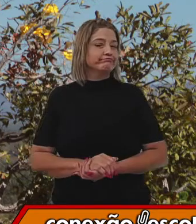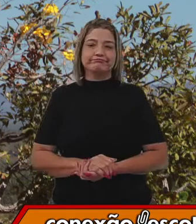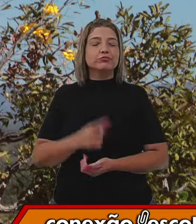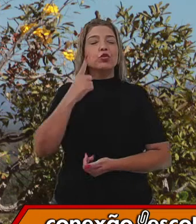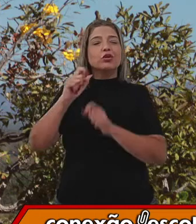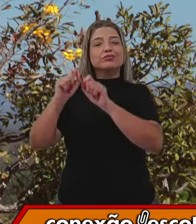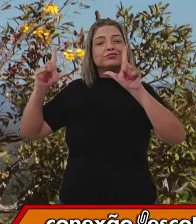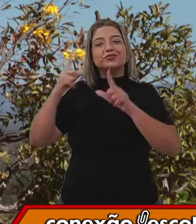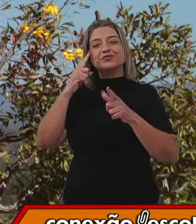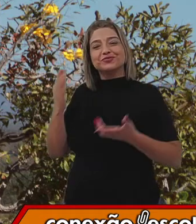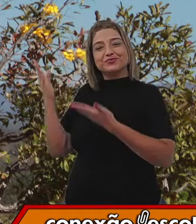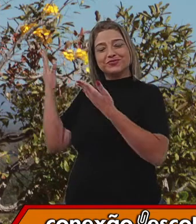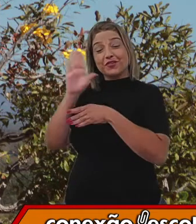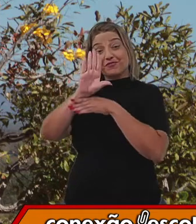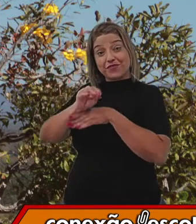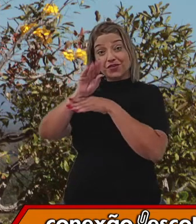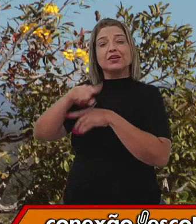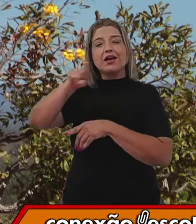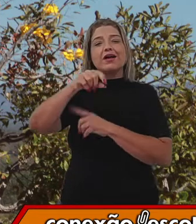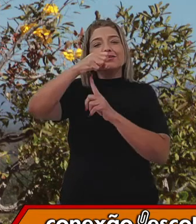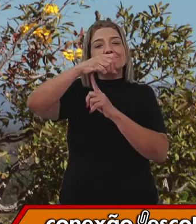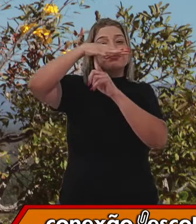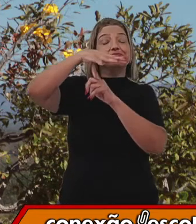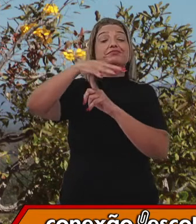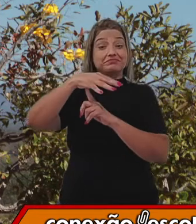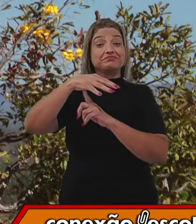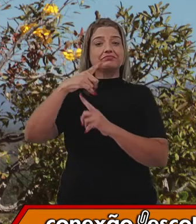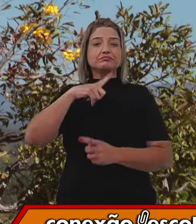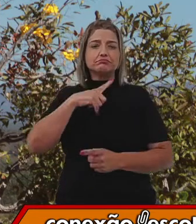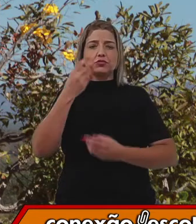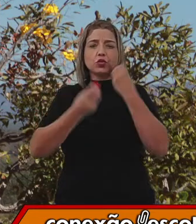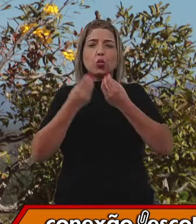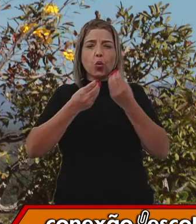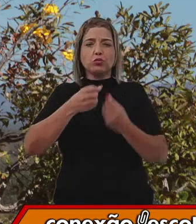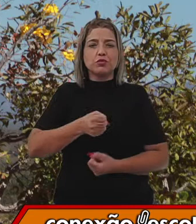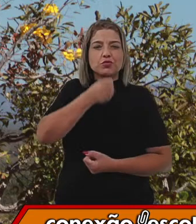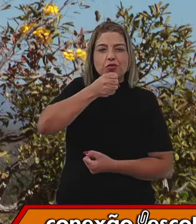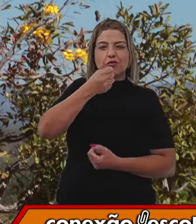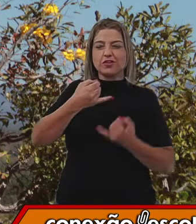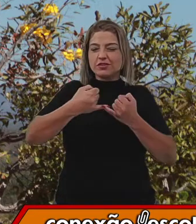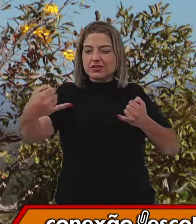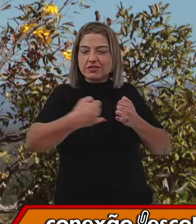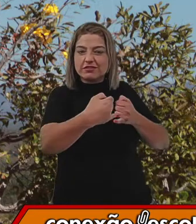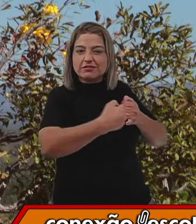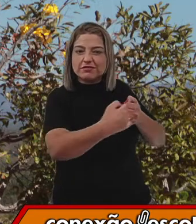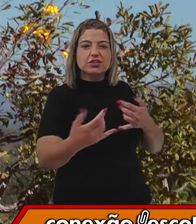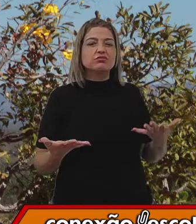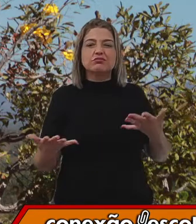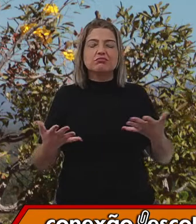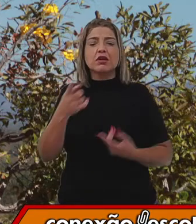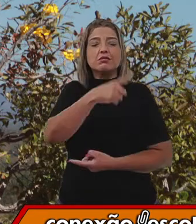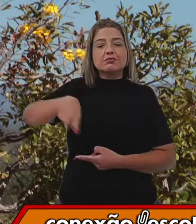foto. A estrutura do circo, como estava colocado o microfone, a fiação e